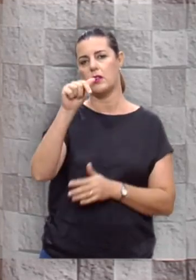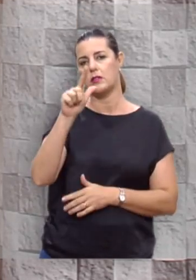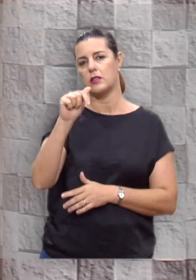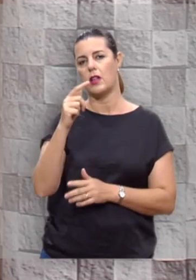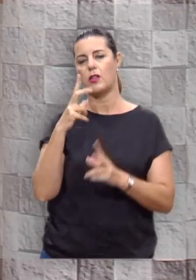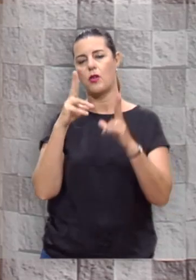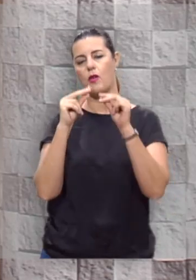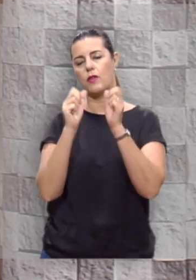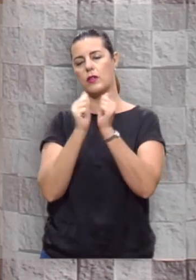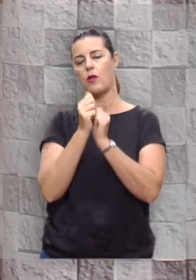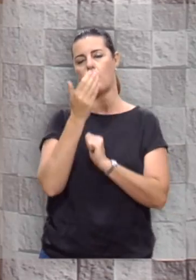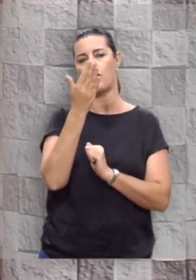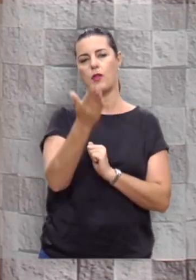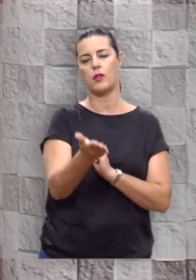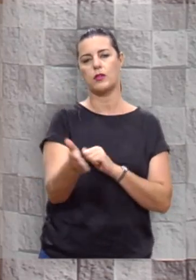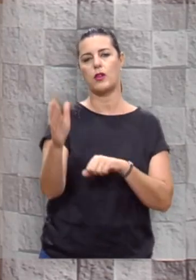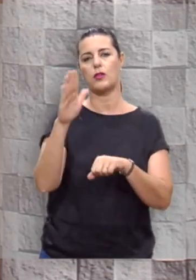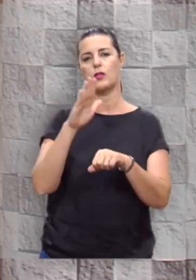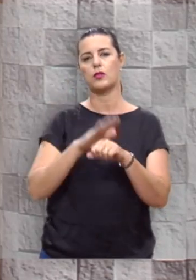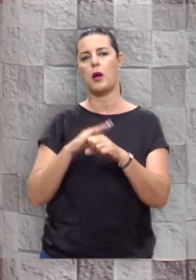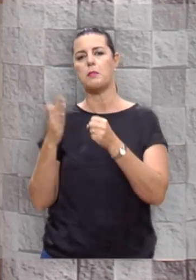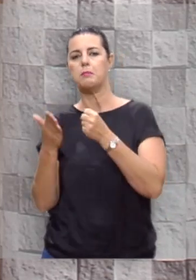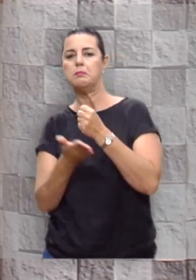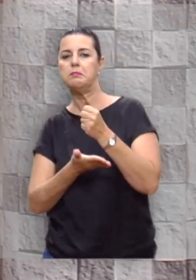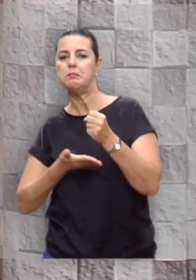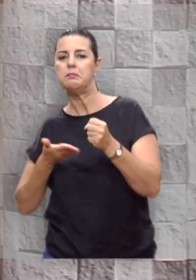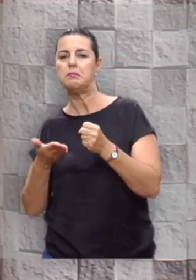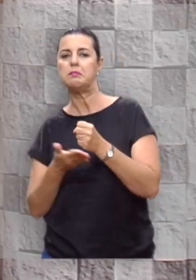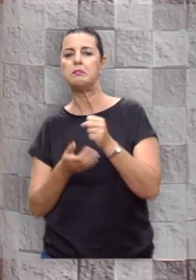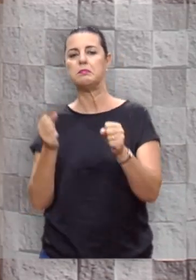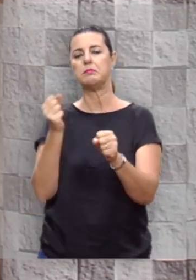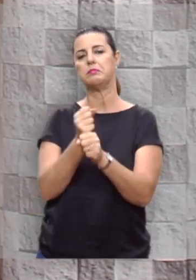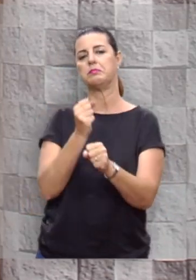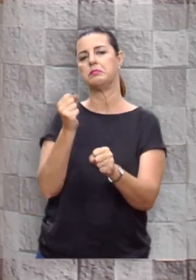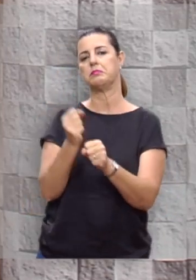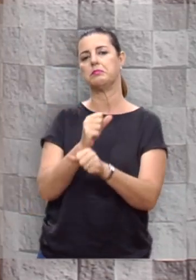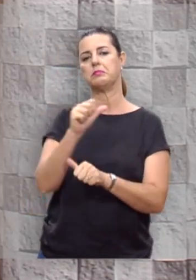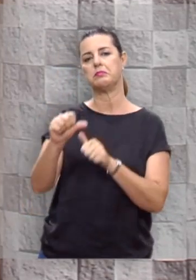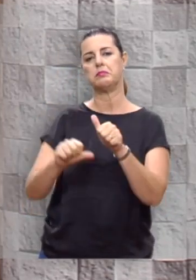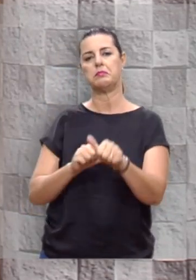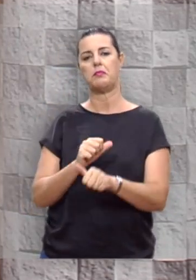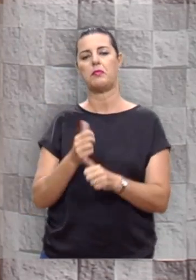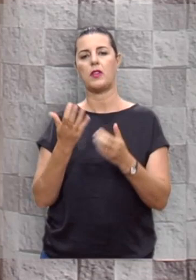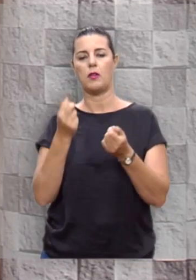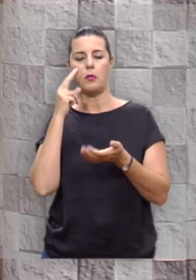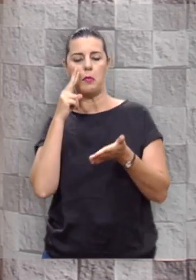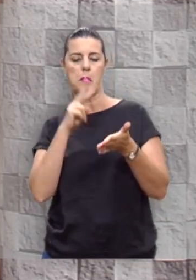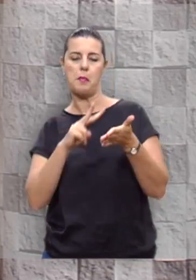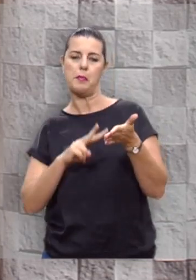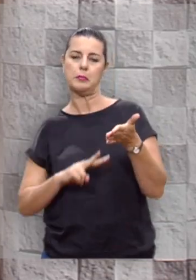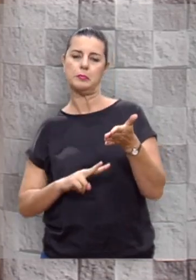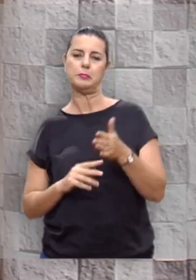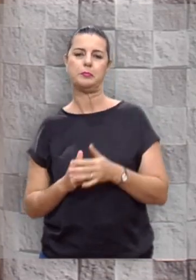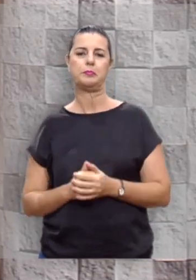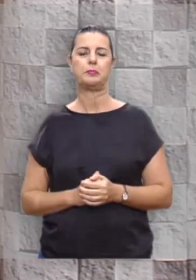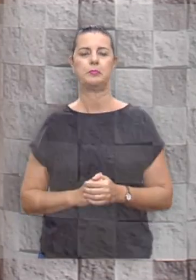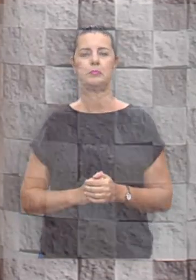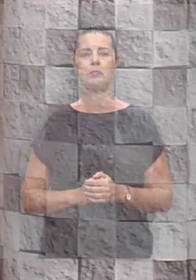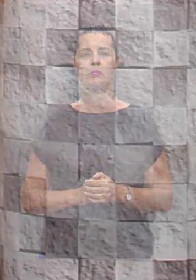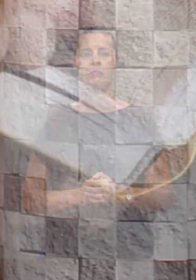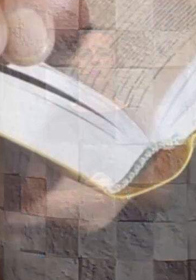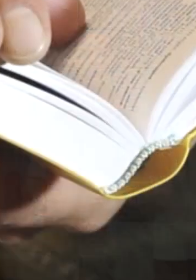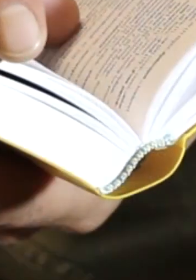17, conversar com você sobre os fundamentos da Reforma. Vamos ouvir a leitura deste